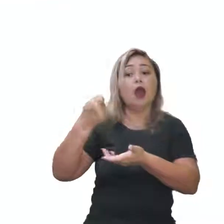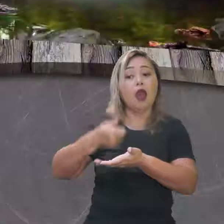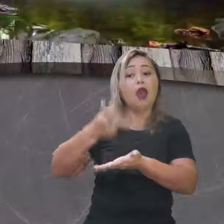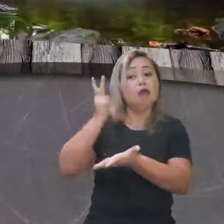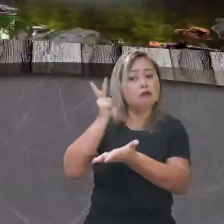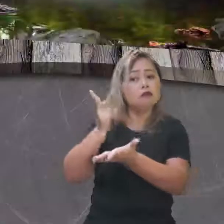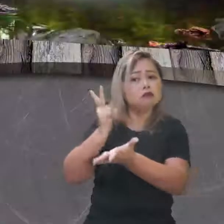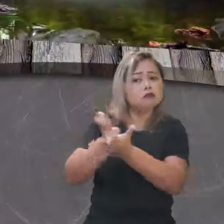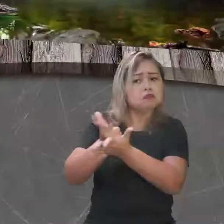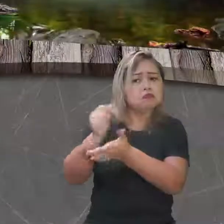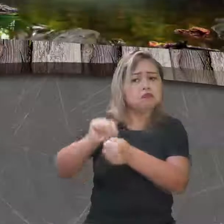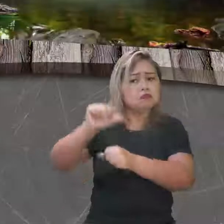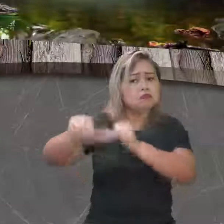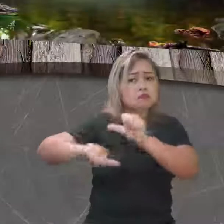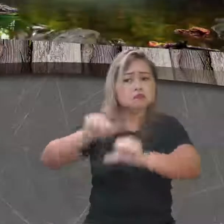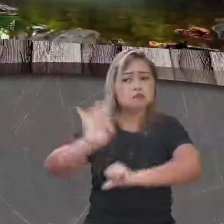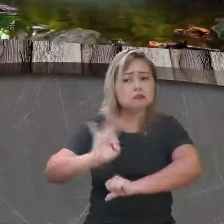aqui.